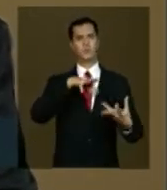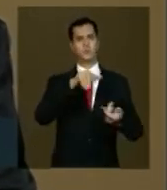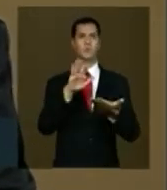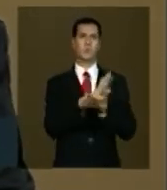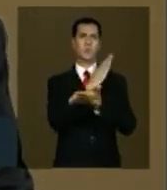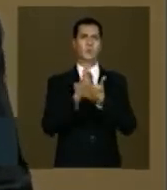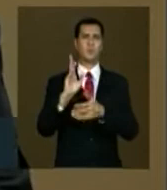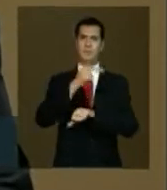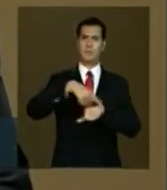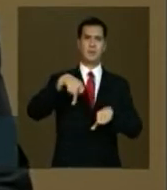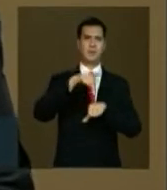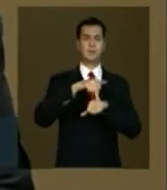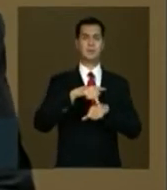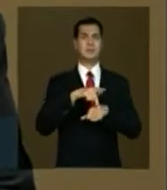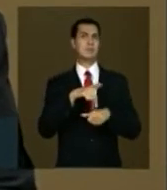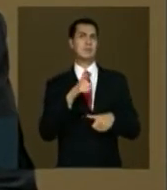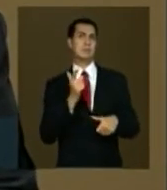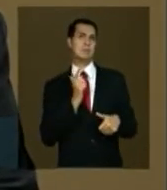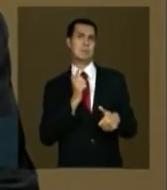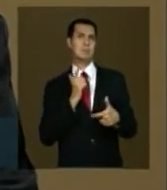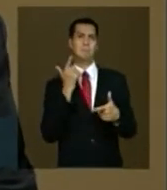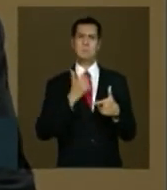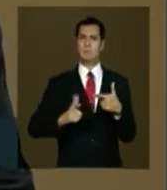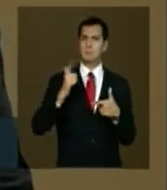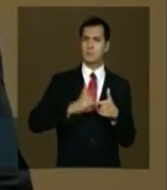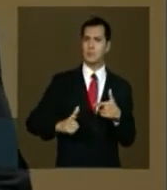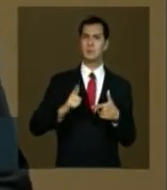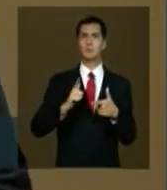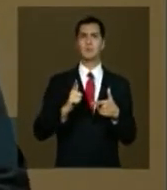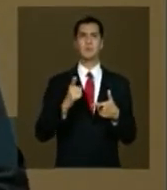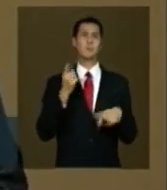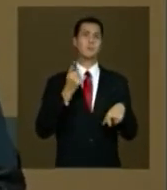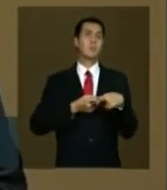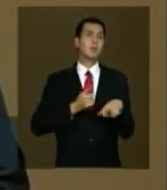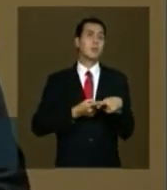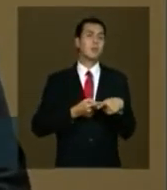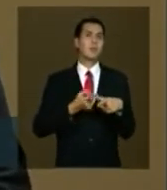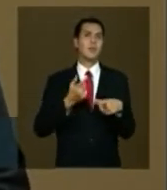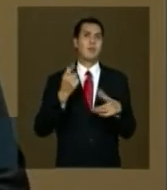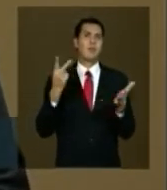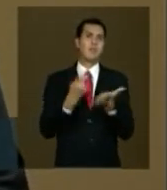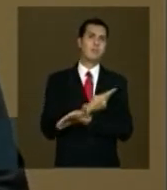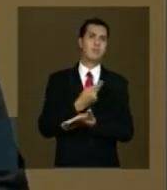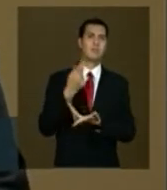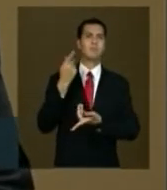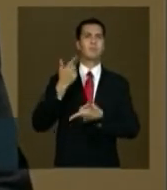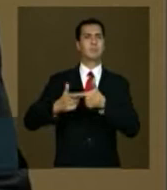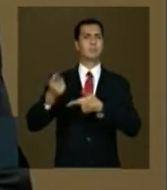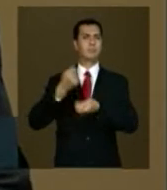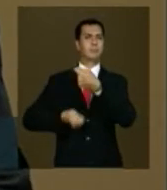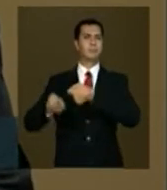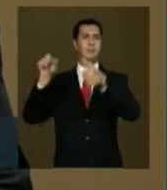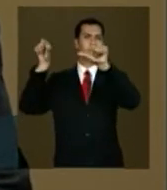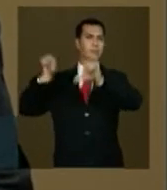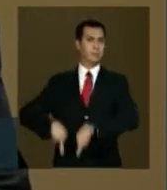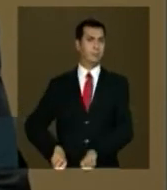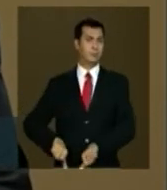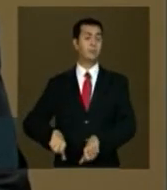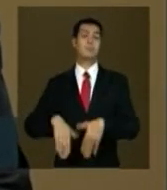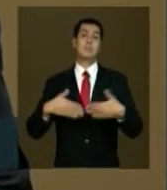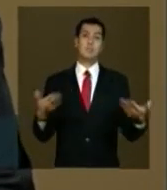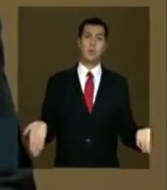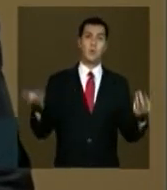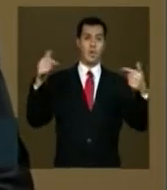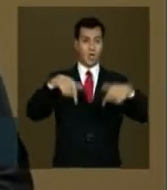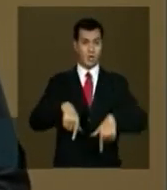questionam seus sistemas de proteção social frente à crise internacional que vivemos portanto esse momento estando